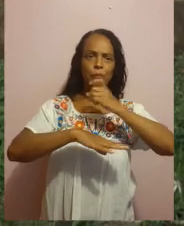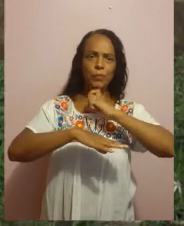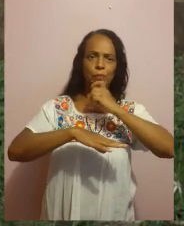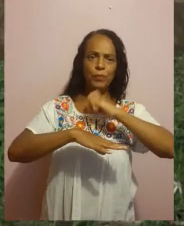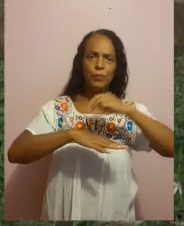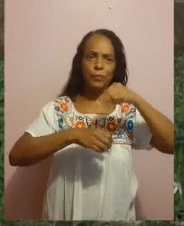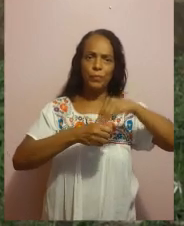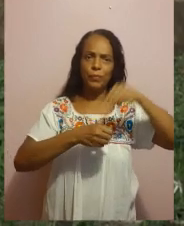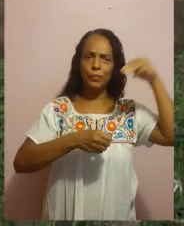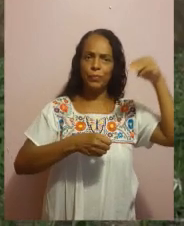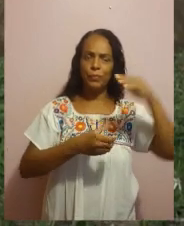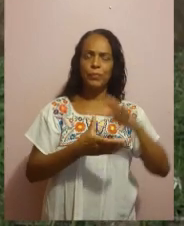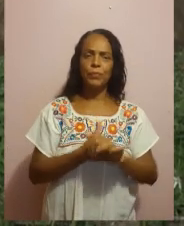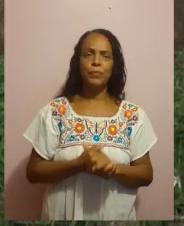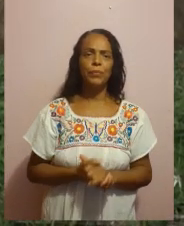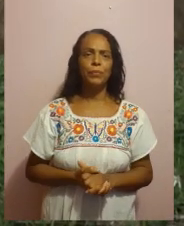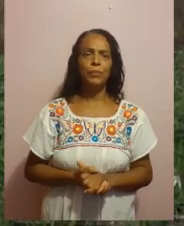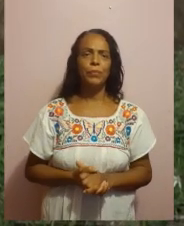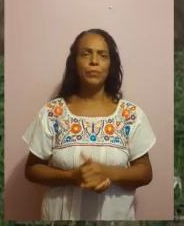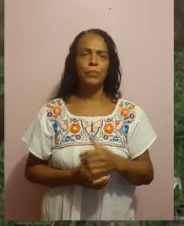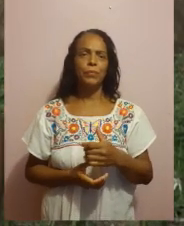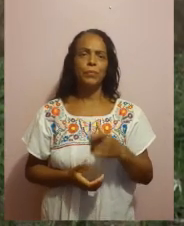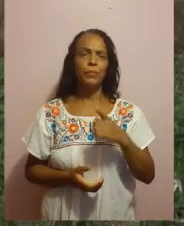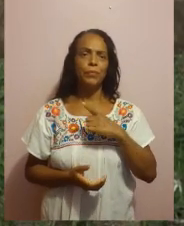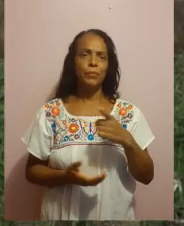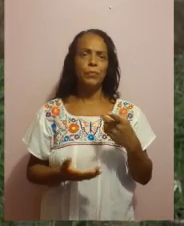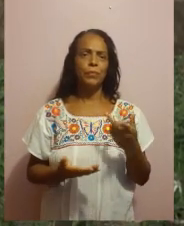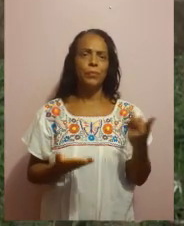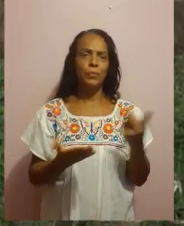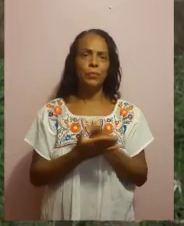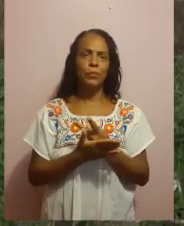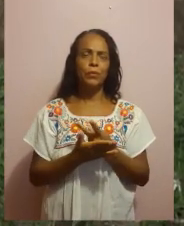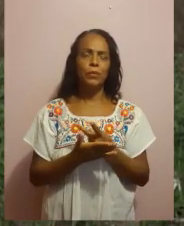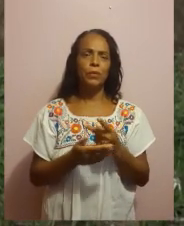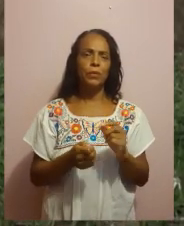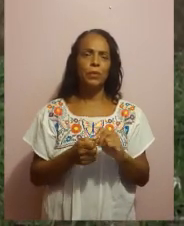mais velha que o mestre, ela então